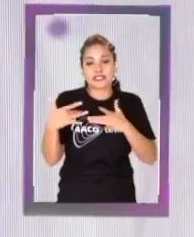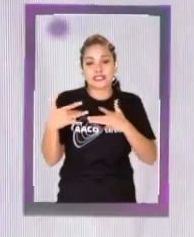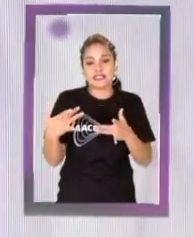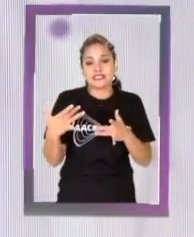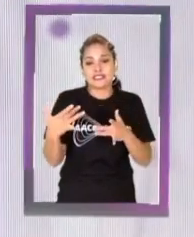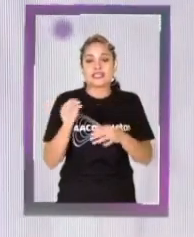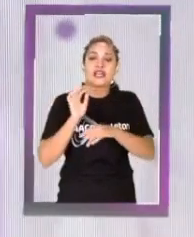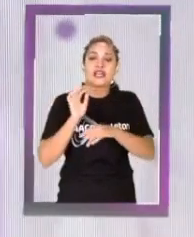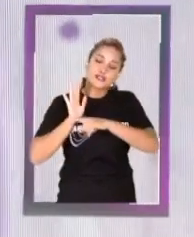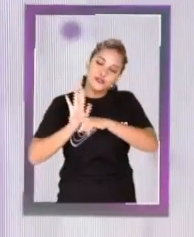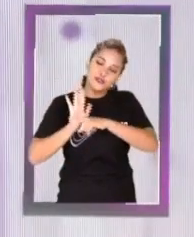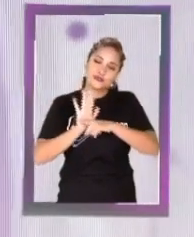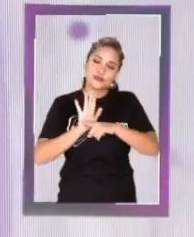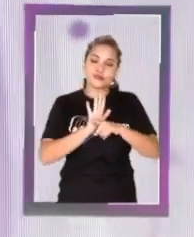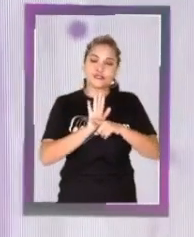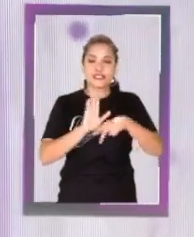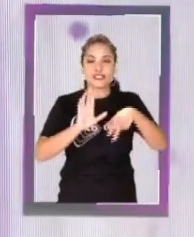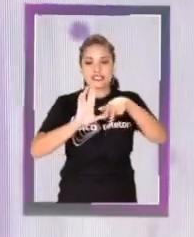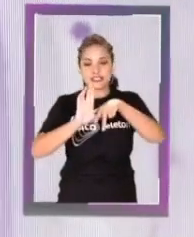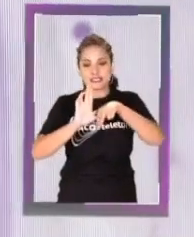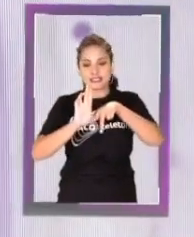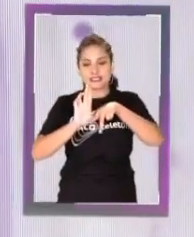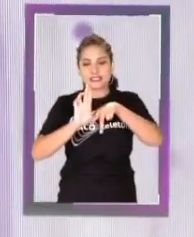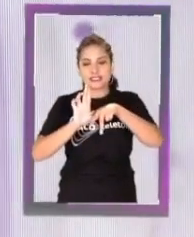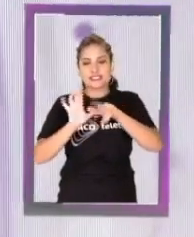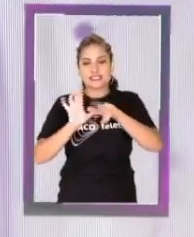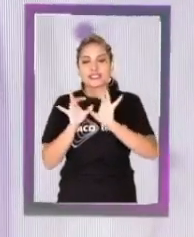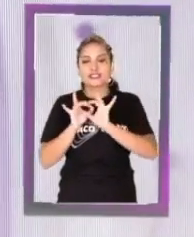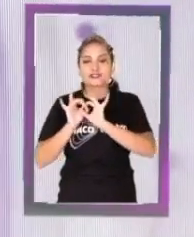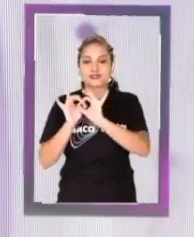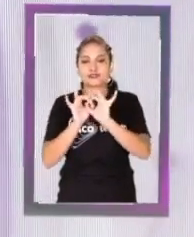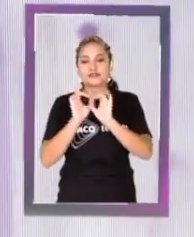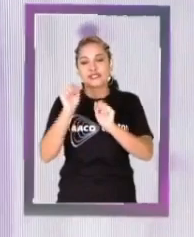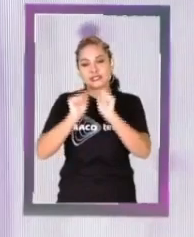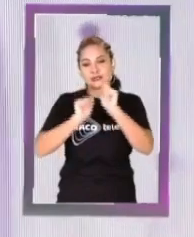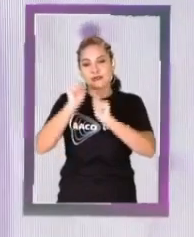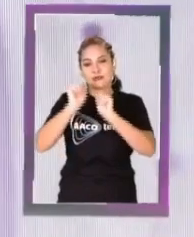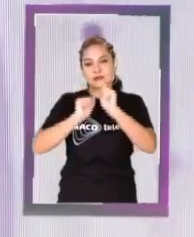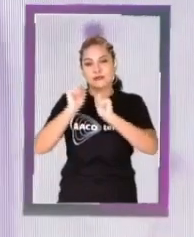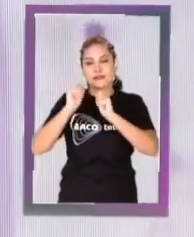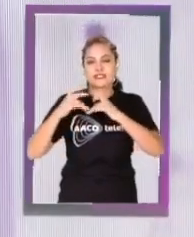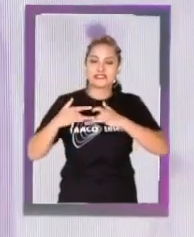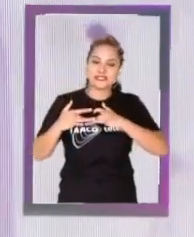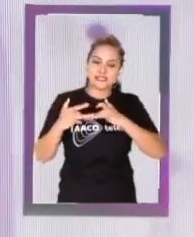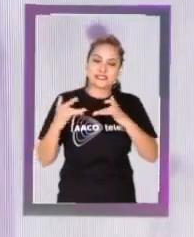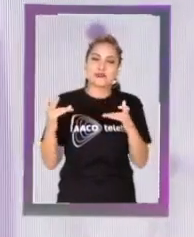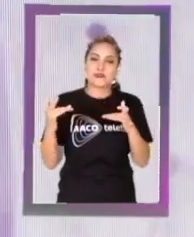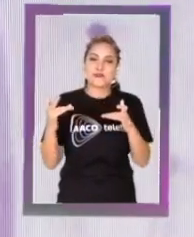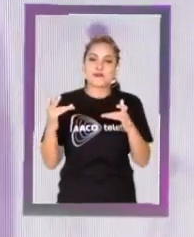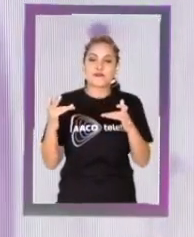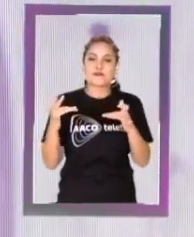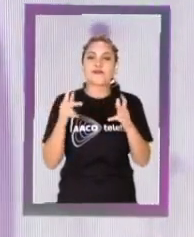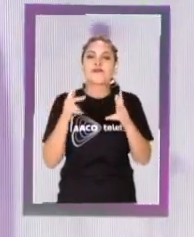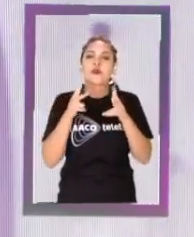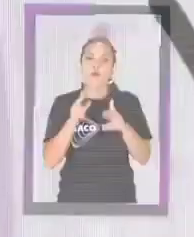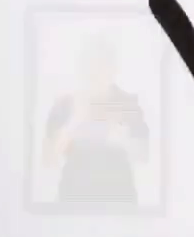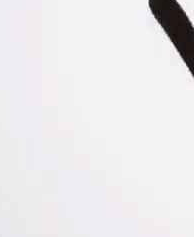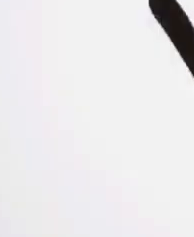E a beleza do Teleton é juntar as mais diversas empresas pela solidariedade, como a Vult. Olha só.